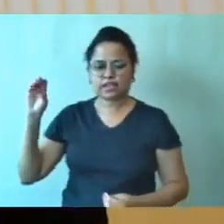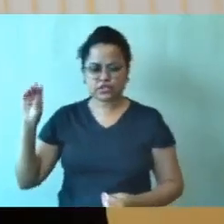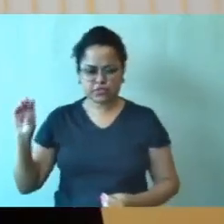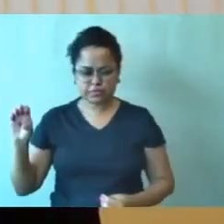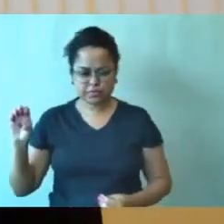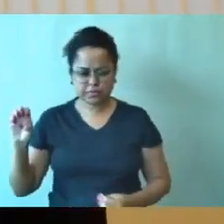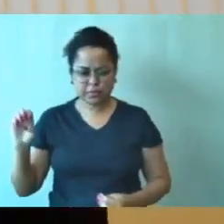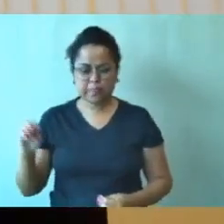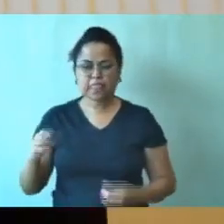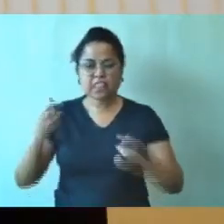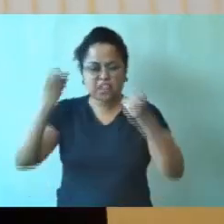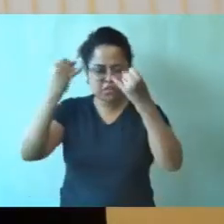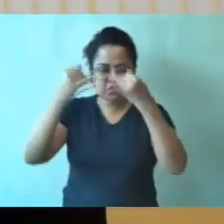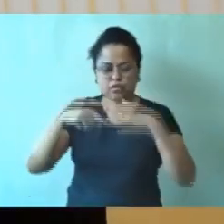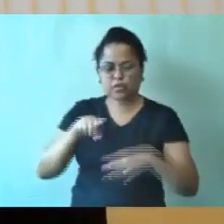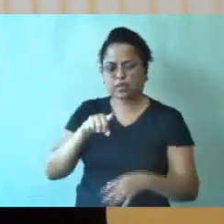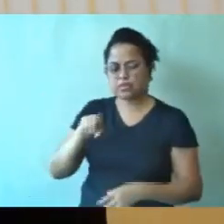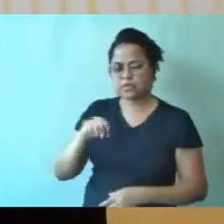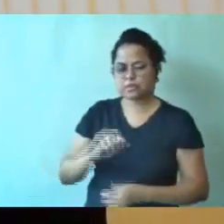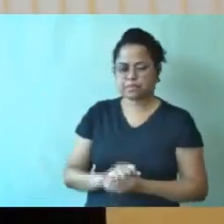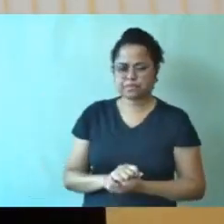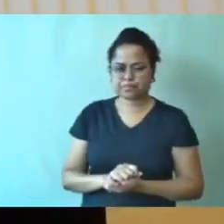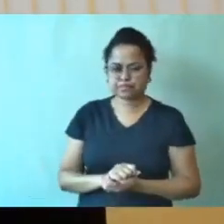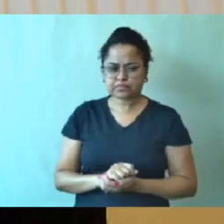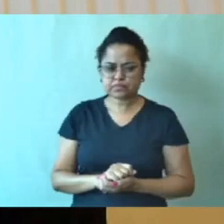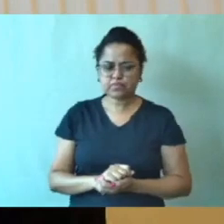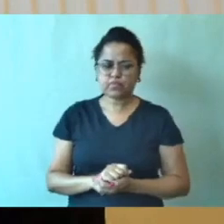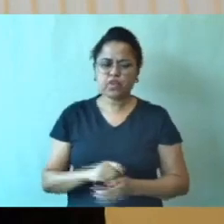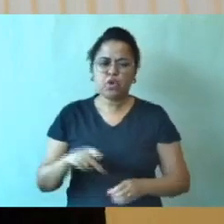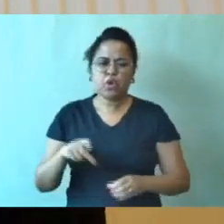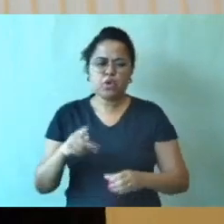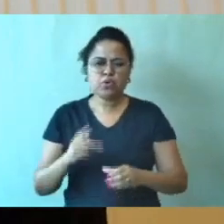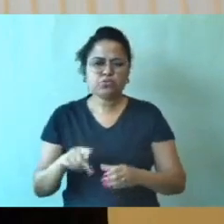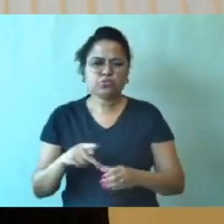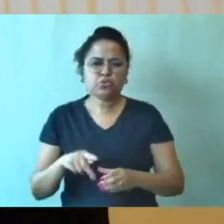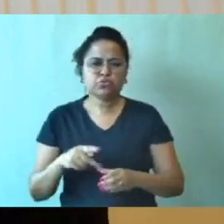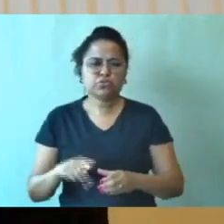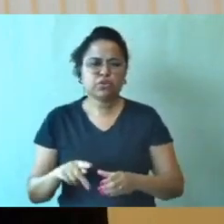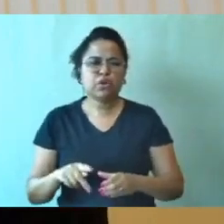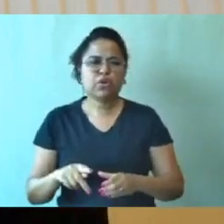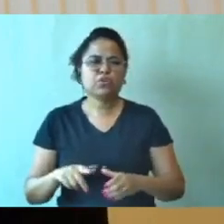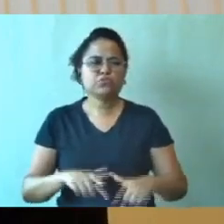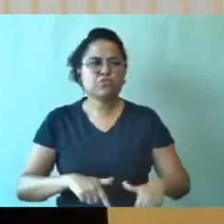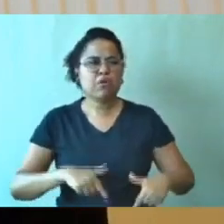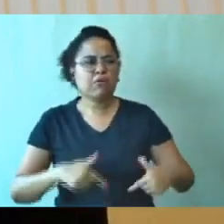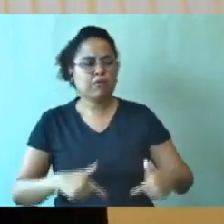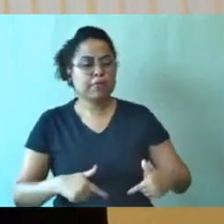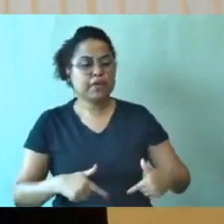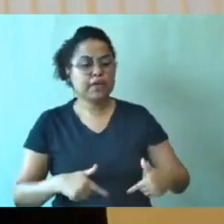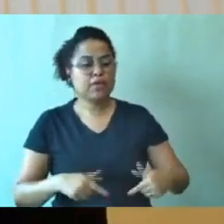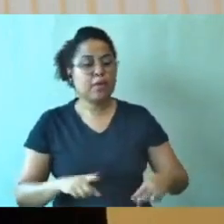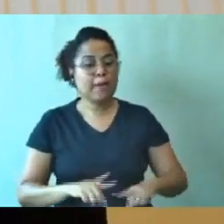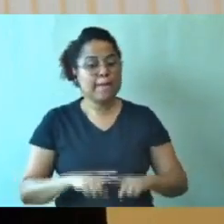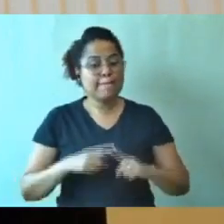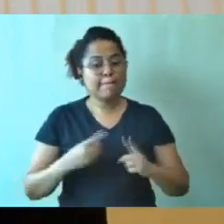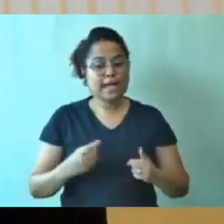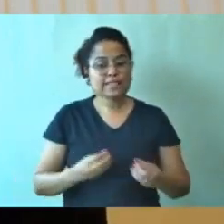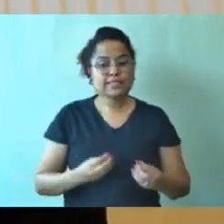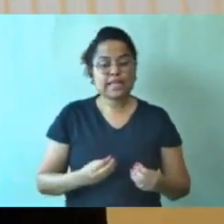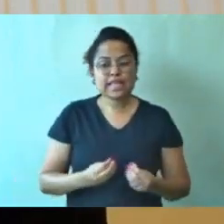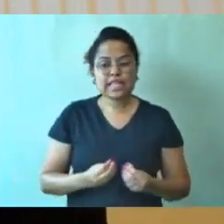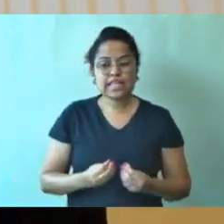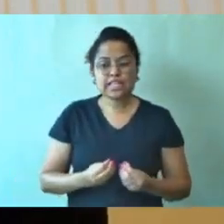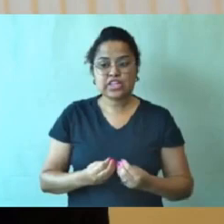Deixa eu explicar para você. Os consórcios, né, eles operam, mas quem faz a distribuição é a